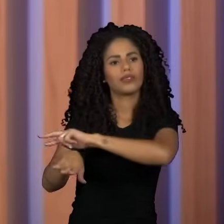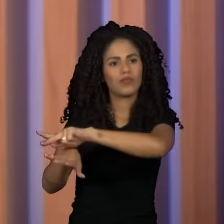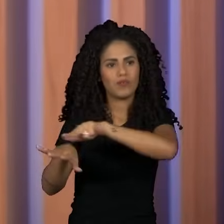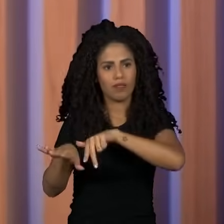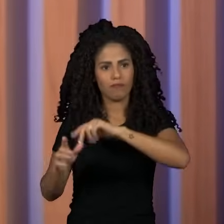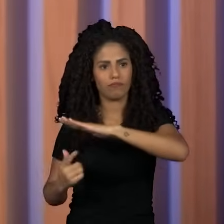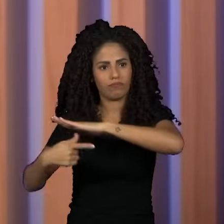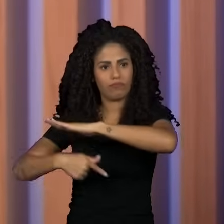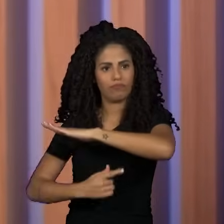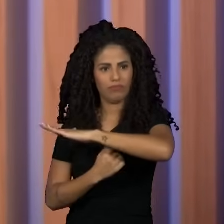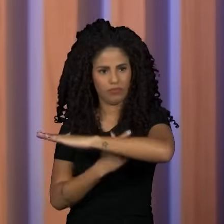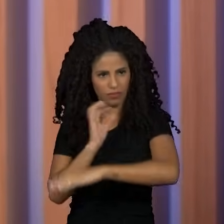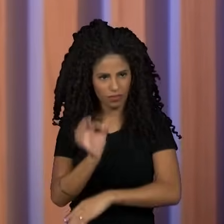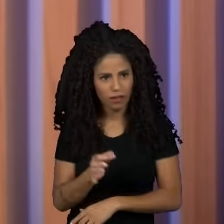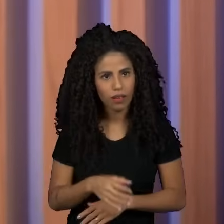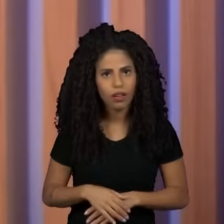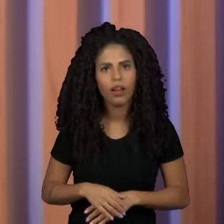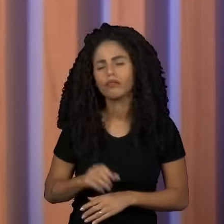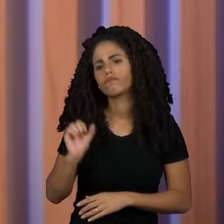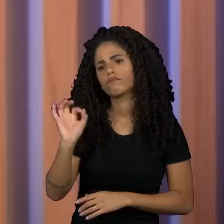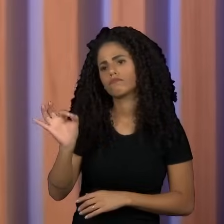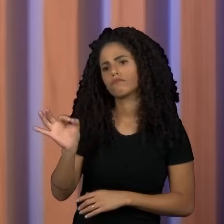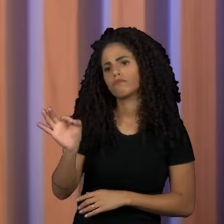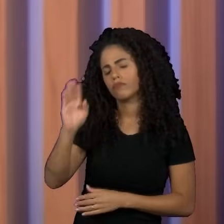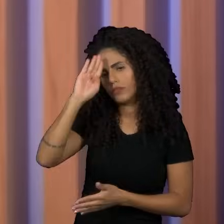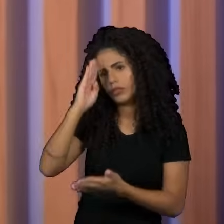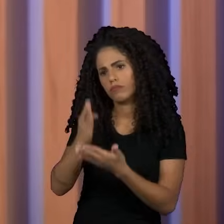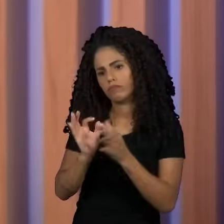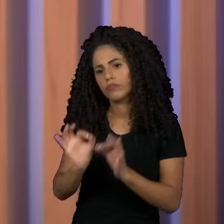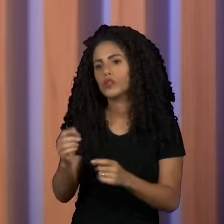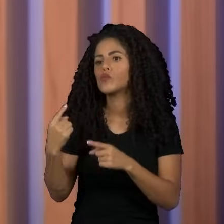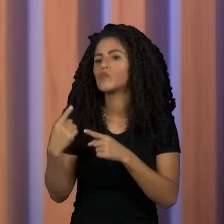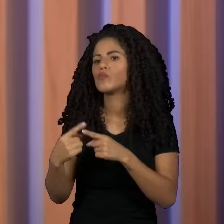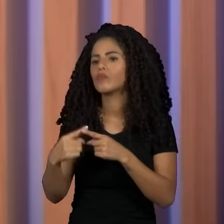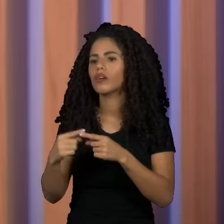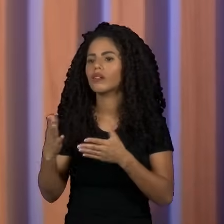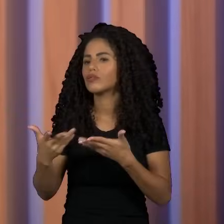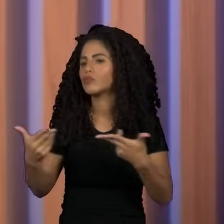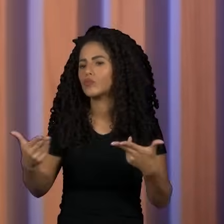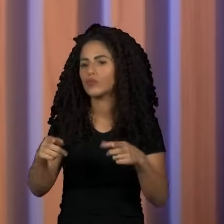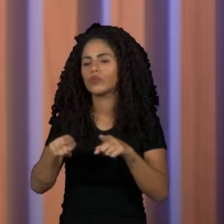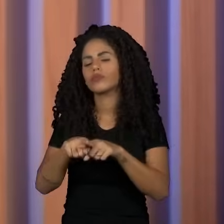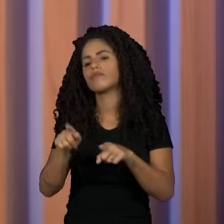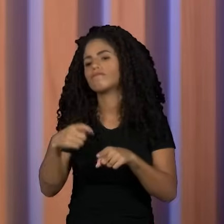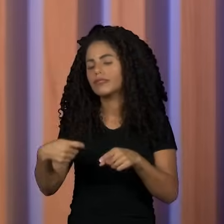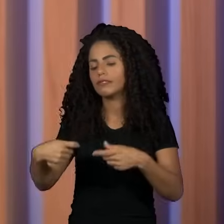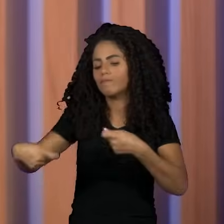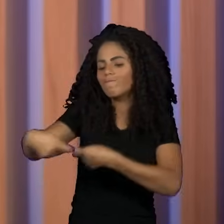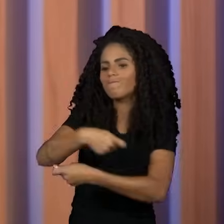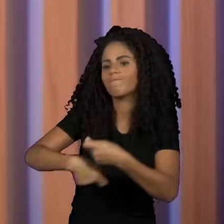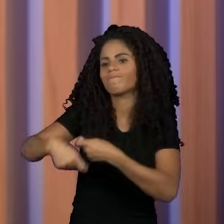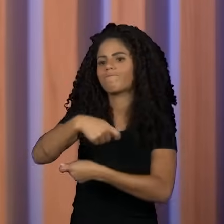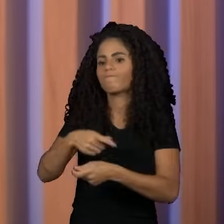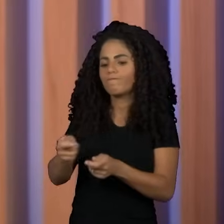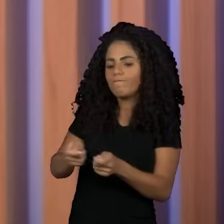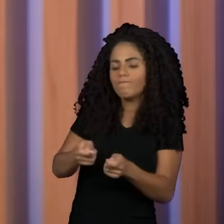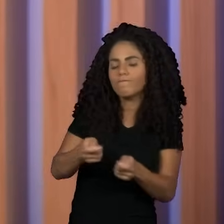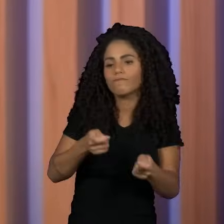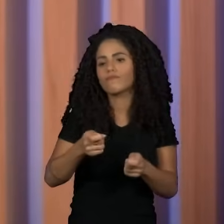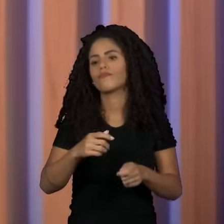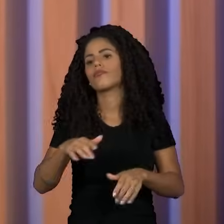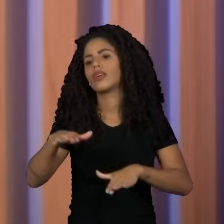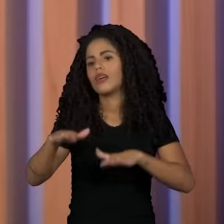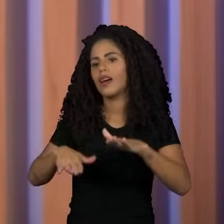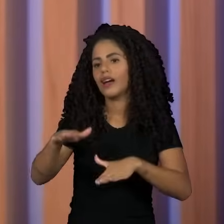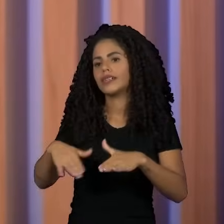mesmo? Com certeza, né? Porque quando envolve uma atividade econômica, existe um balanço que nem sempre é favorável.